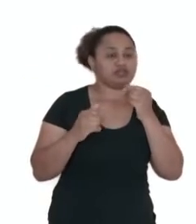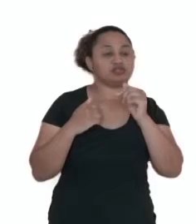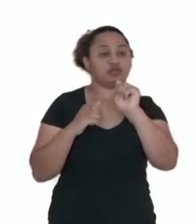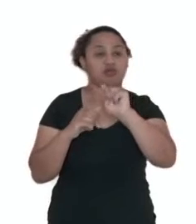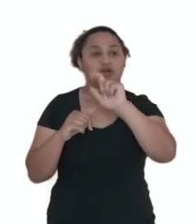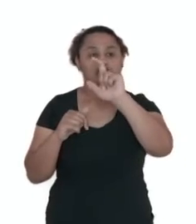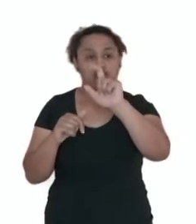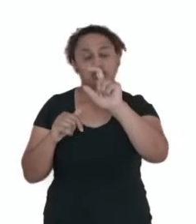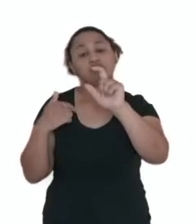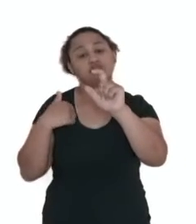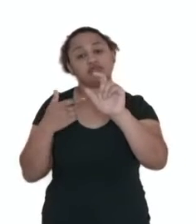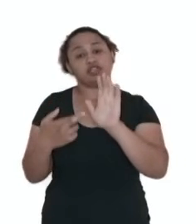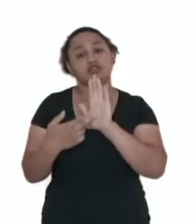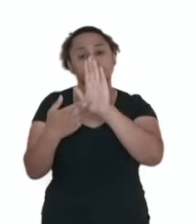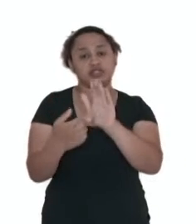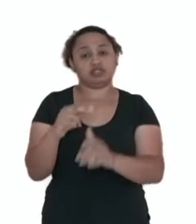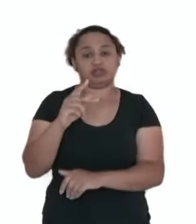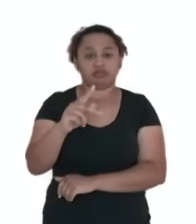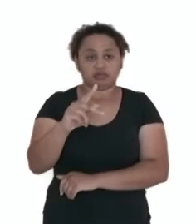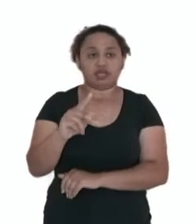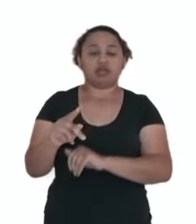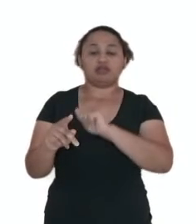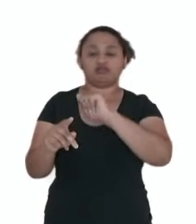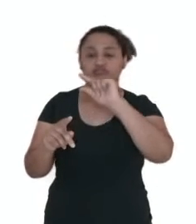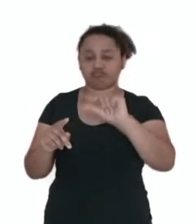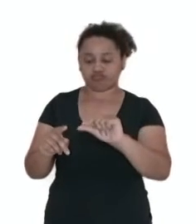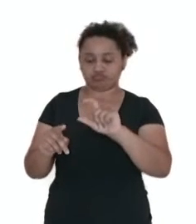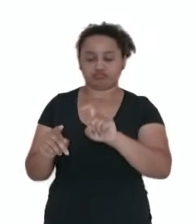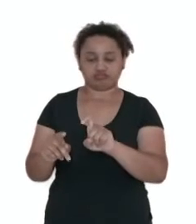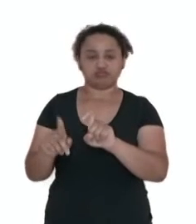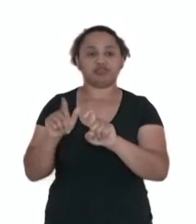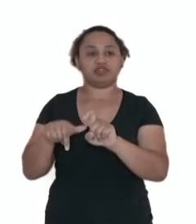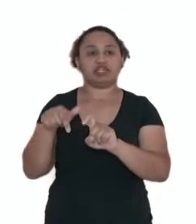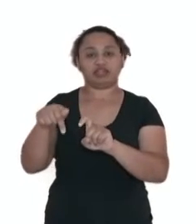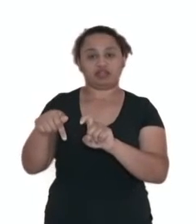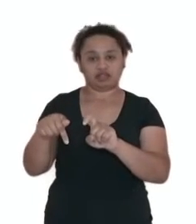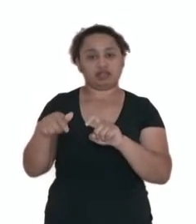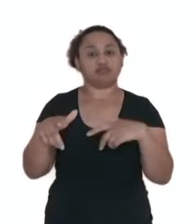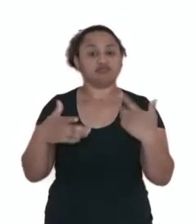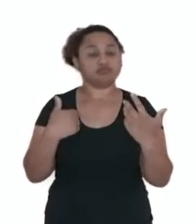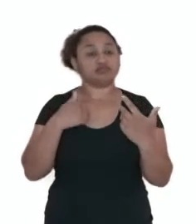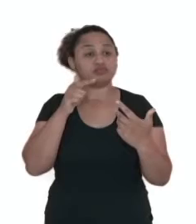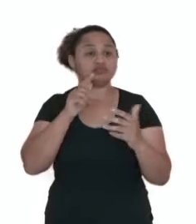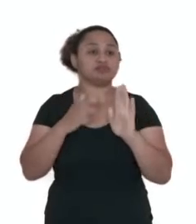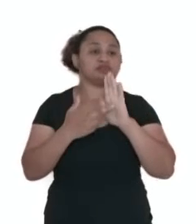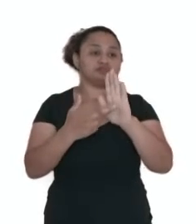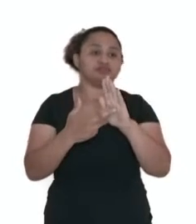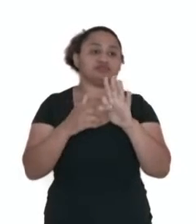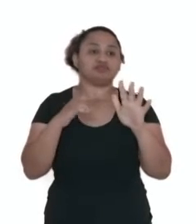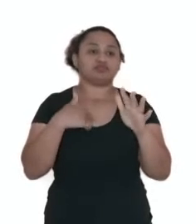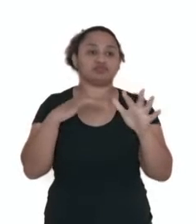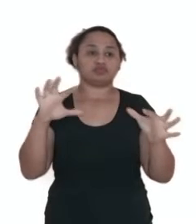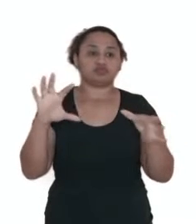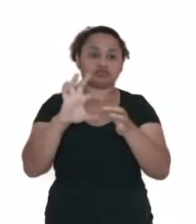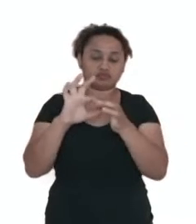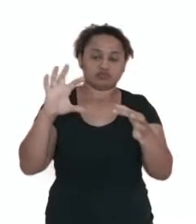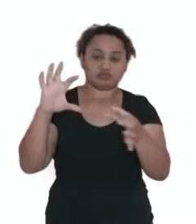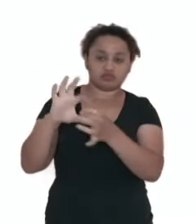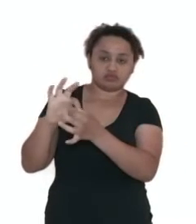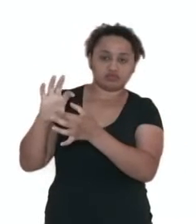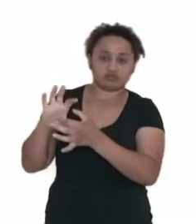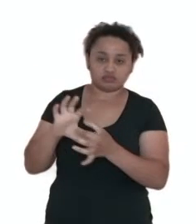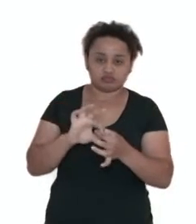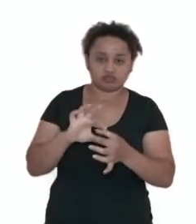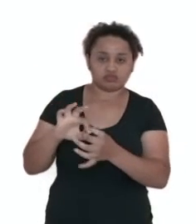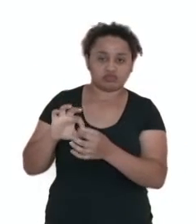que seria o alelo azão, igual a P, o alelo azinho igual a Q. Mesma coisa para o macho aqui. Na junção de azão azão, forma-se o P